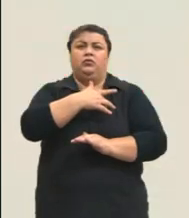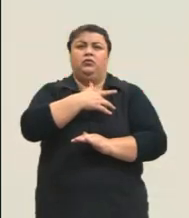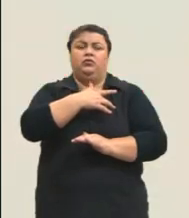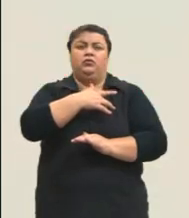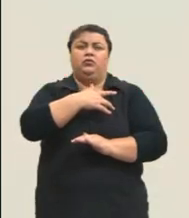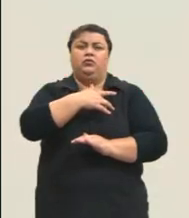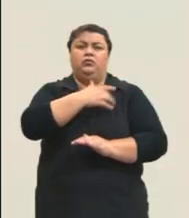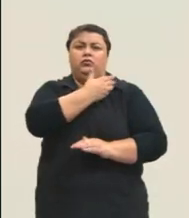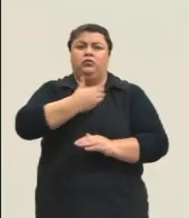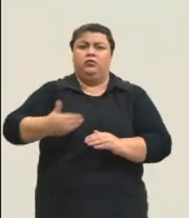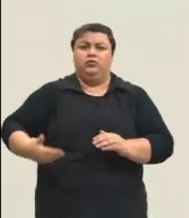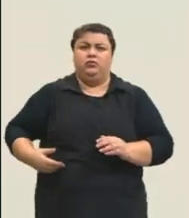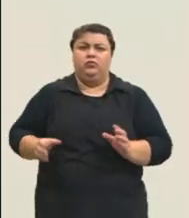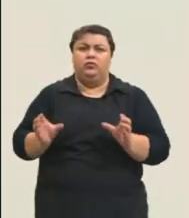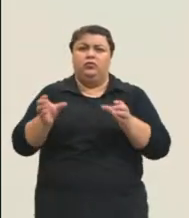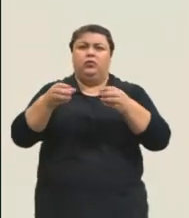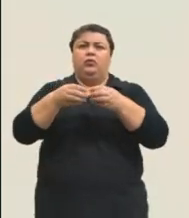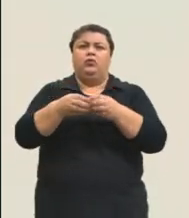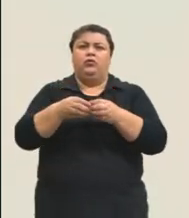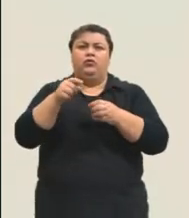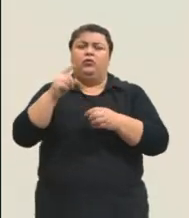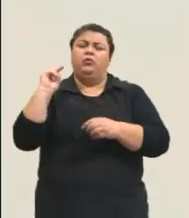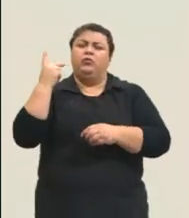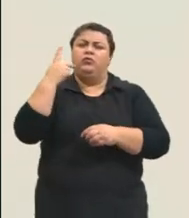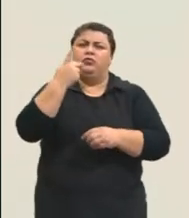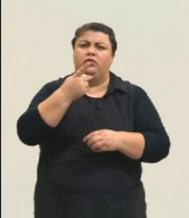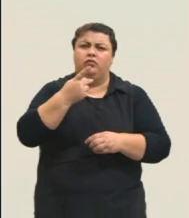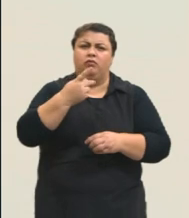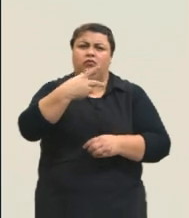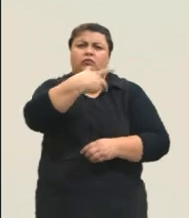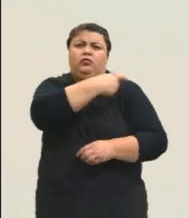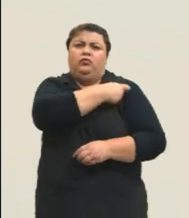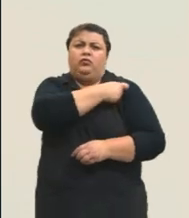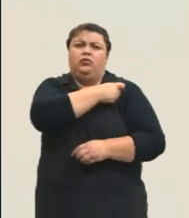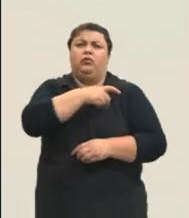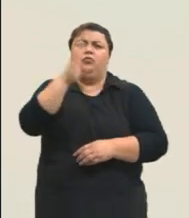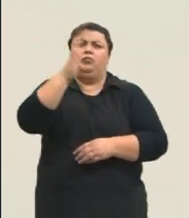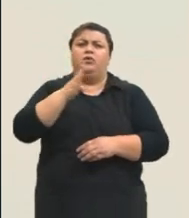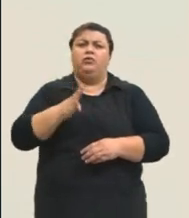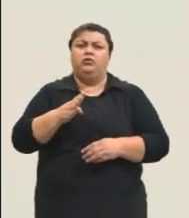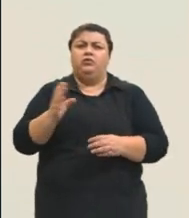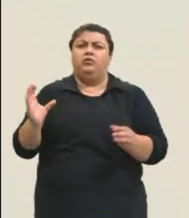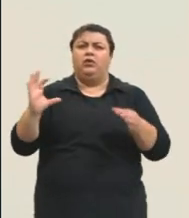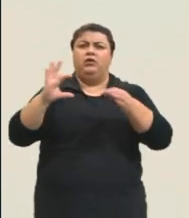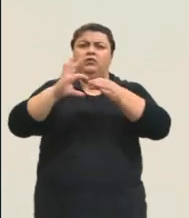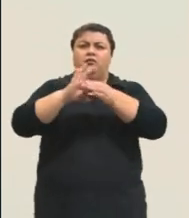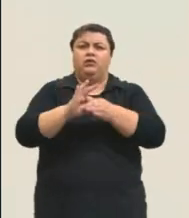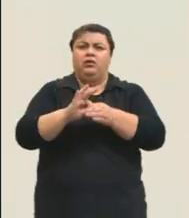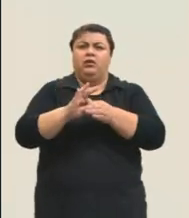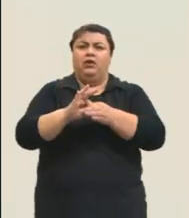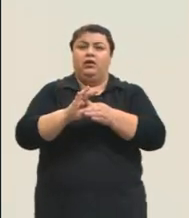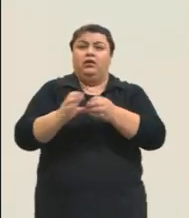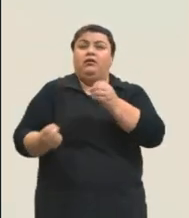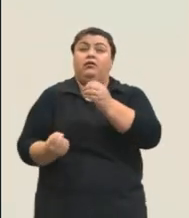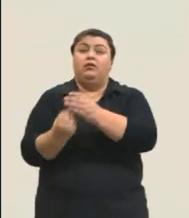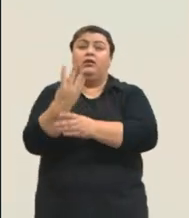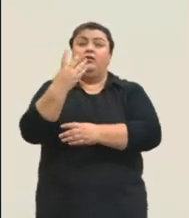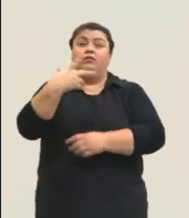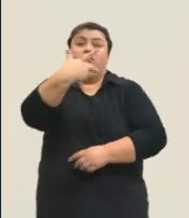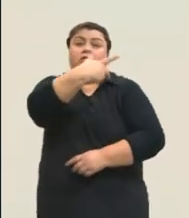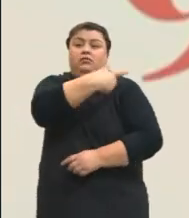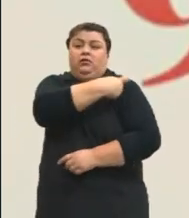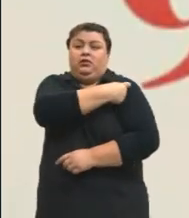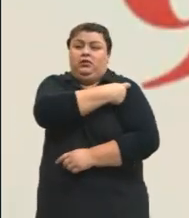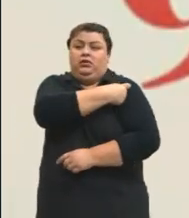Assim como a história da imunização em geral, a história da imunização no Brasil está atrelada à criação da vacina contra a varíola